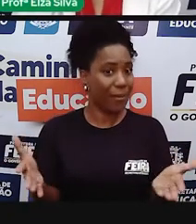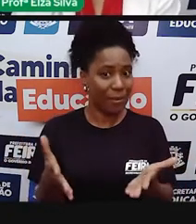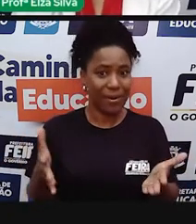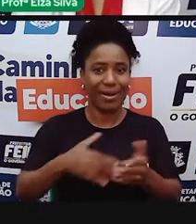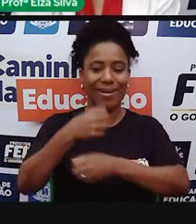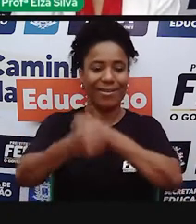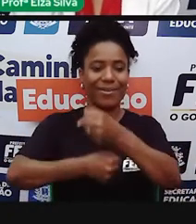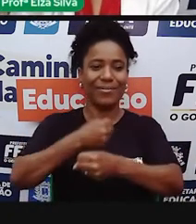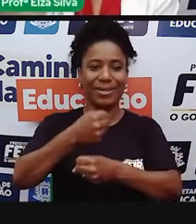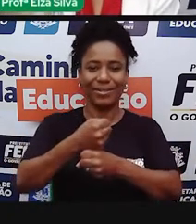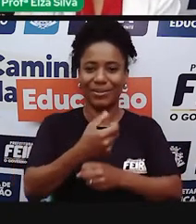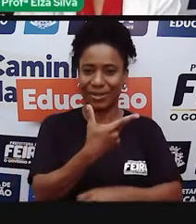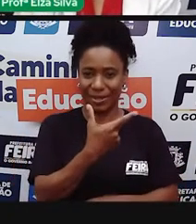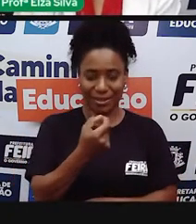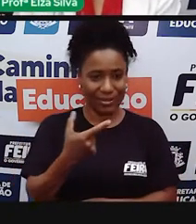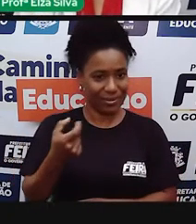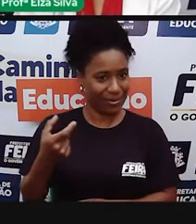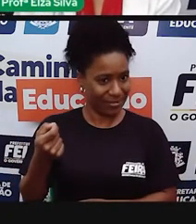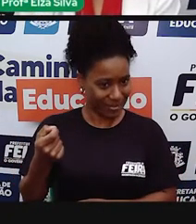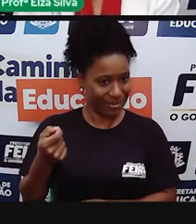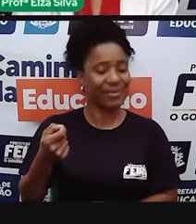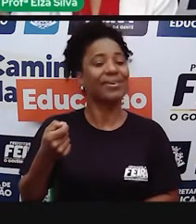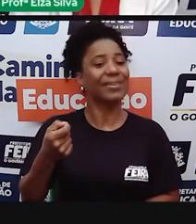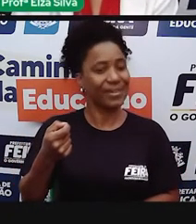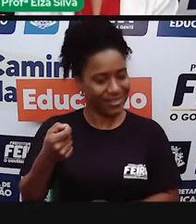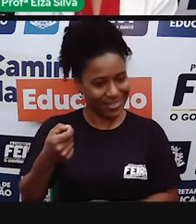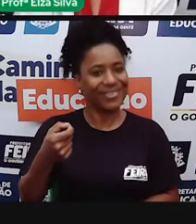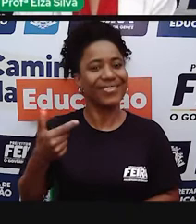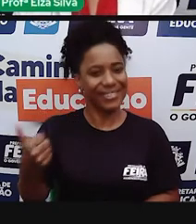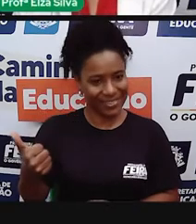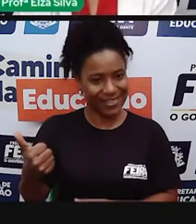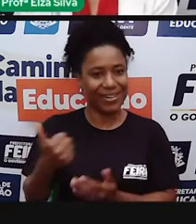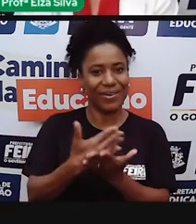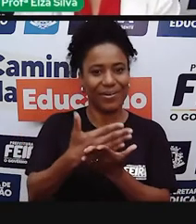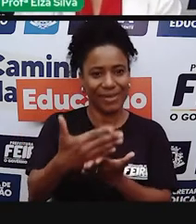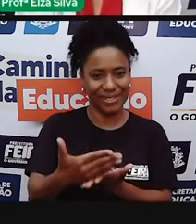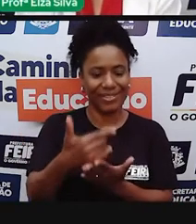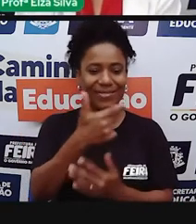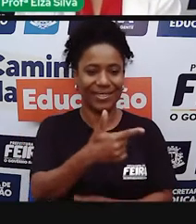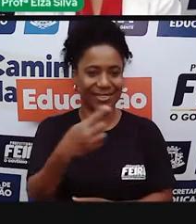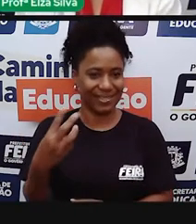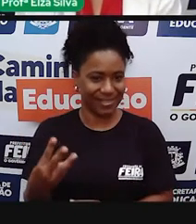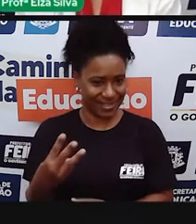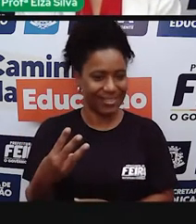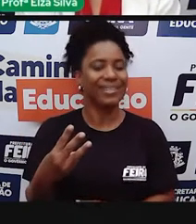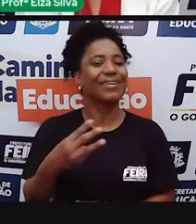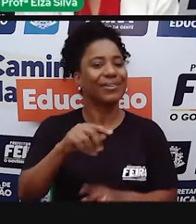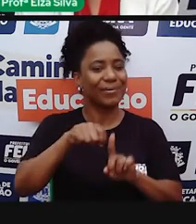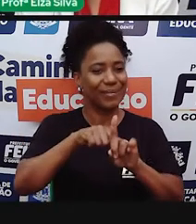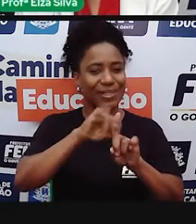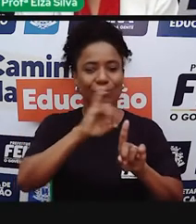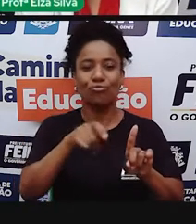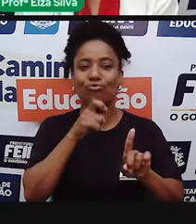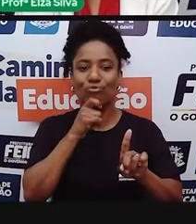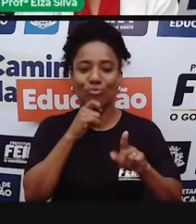está tudo pronto para começar no dia 23 de julho, em Tóquio, no